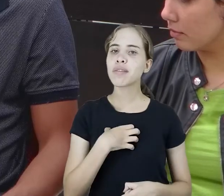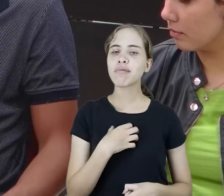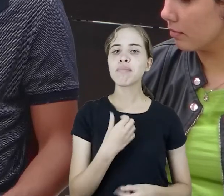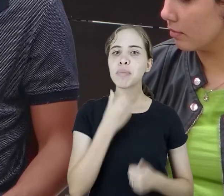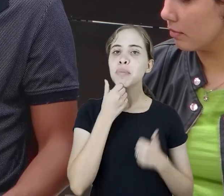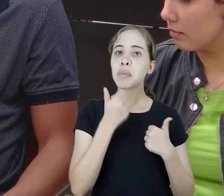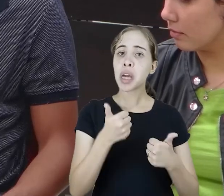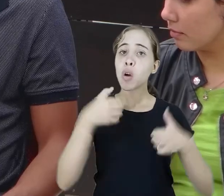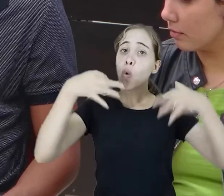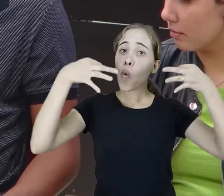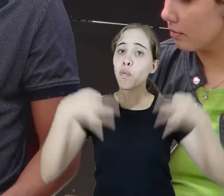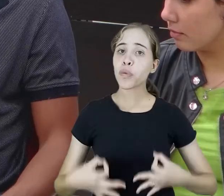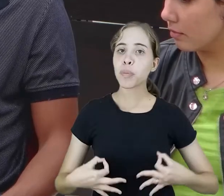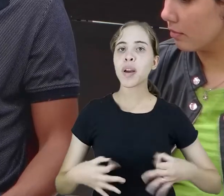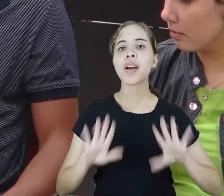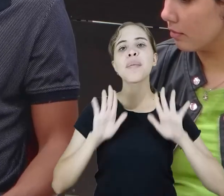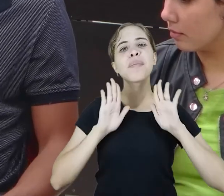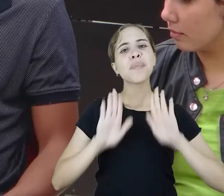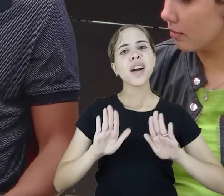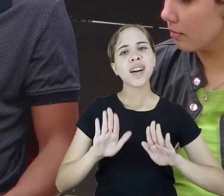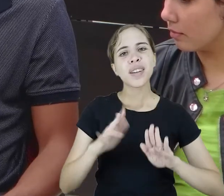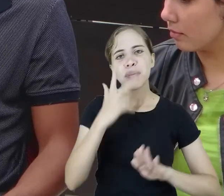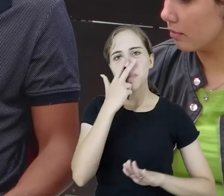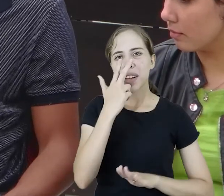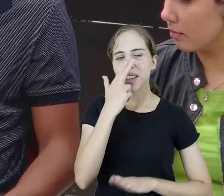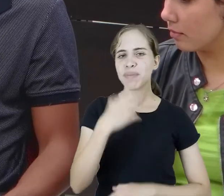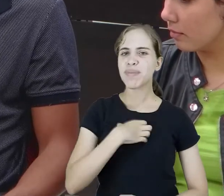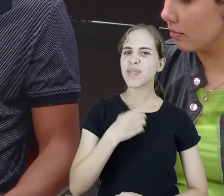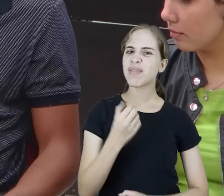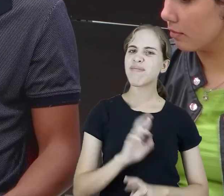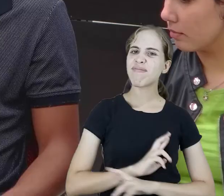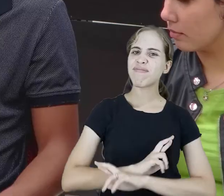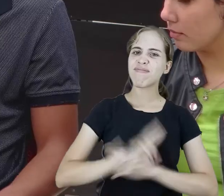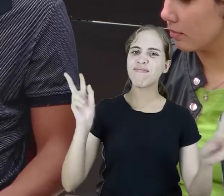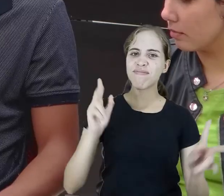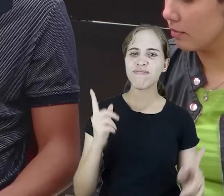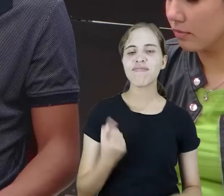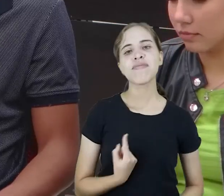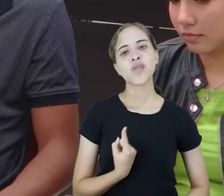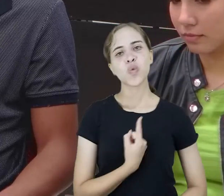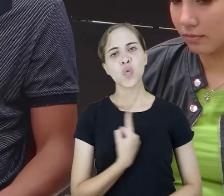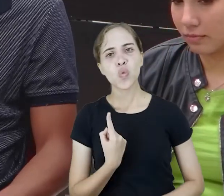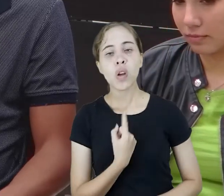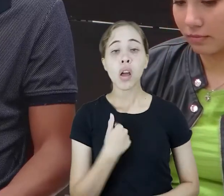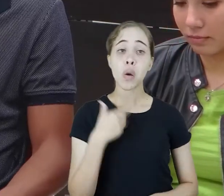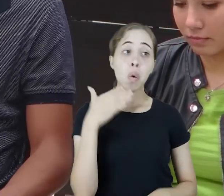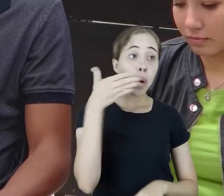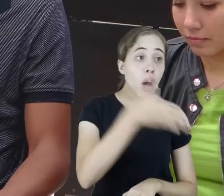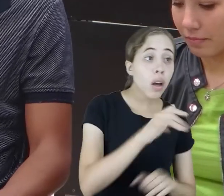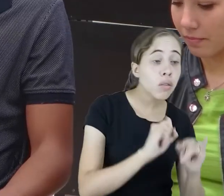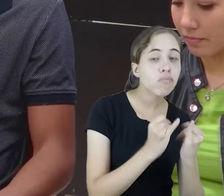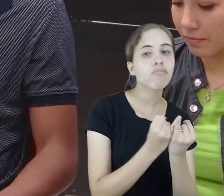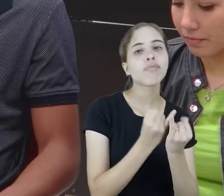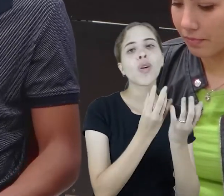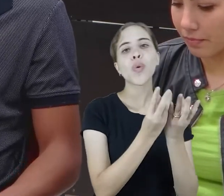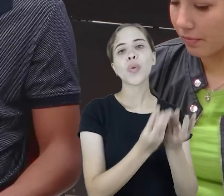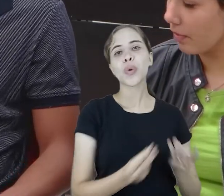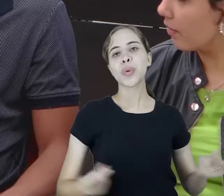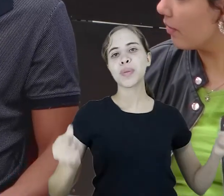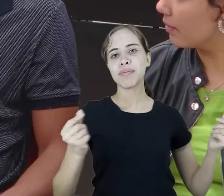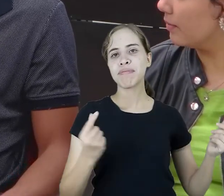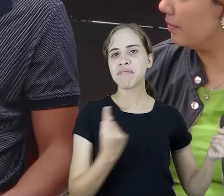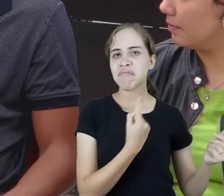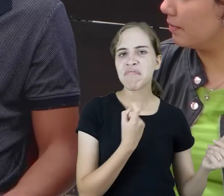uma confirmação, mas parece que eu sou um estranho. Depois do instituto, essa sensação passou e eu vi que tem